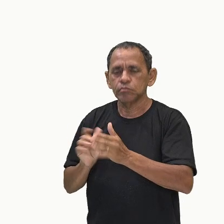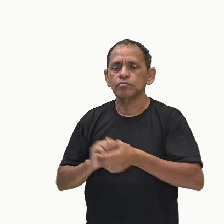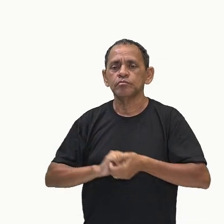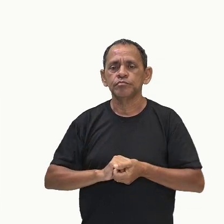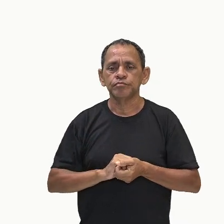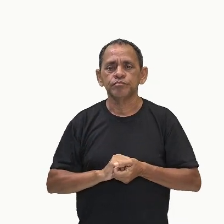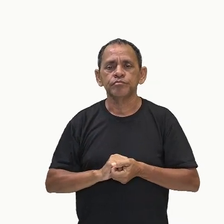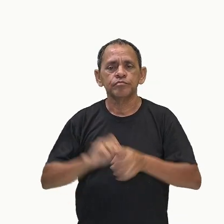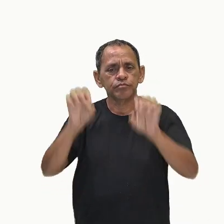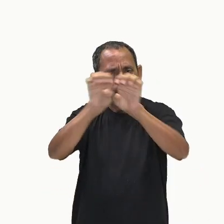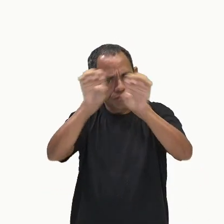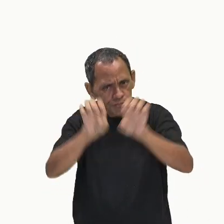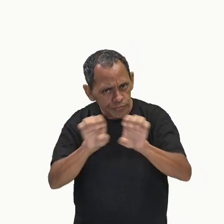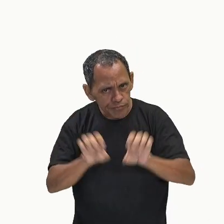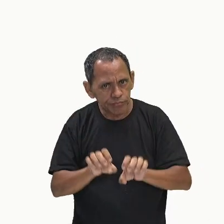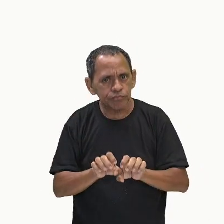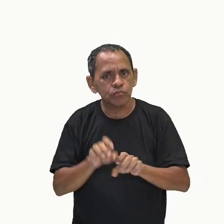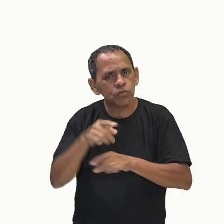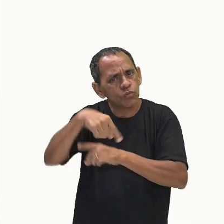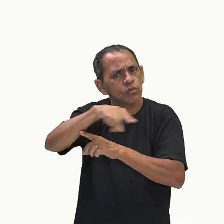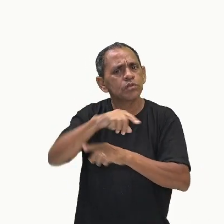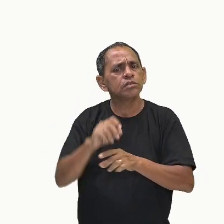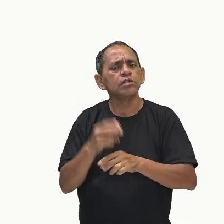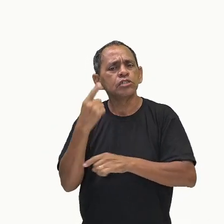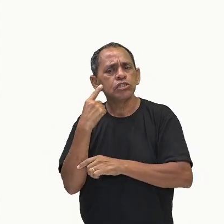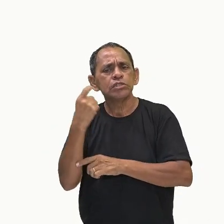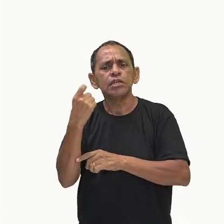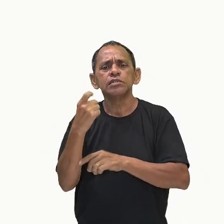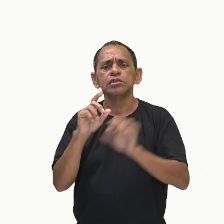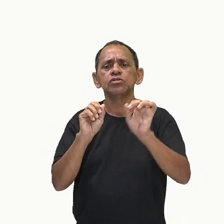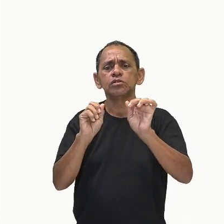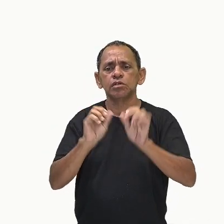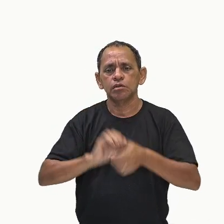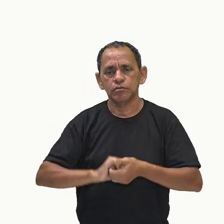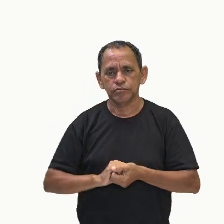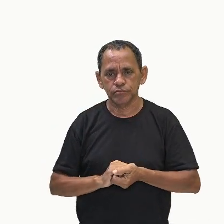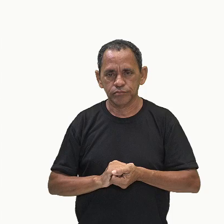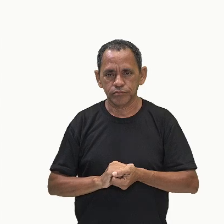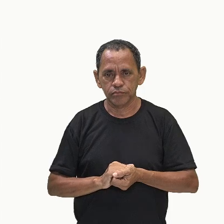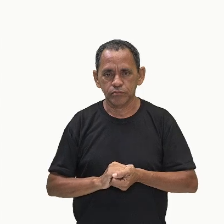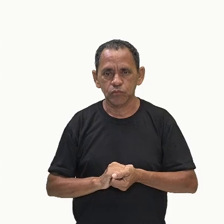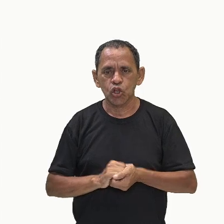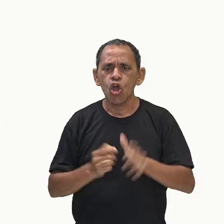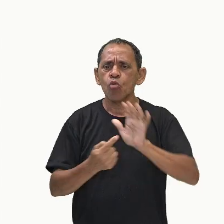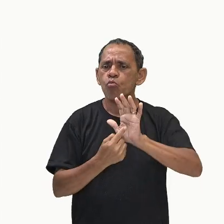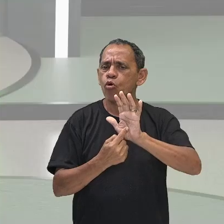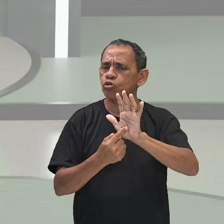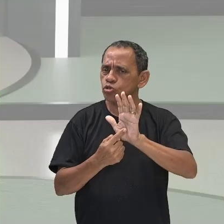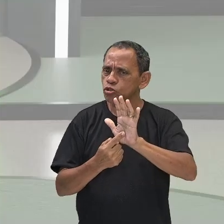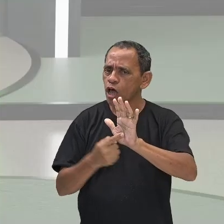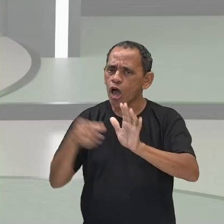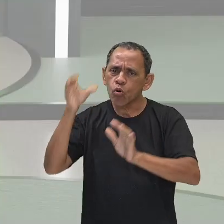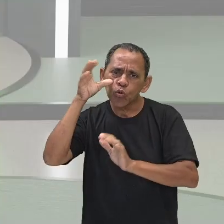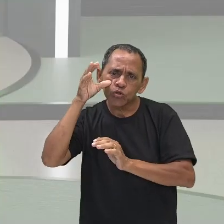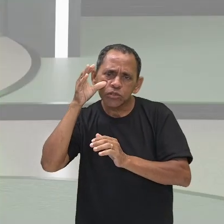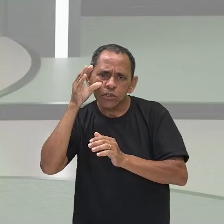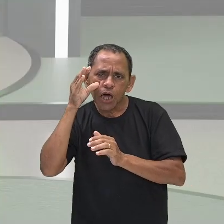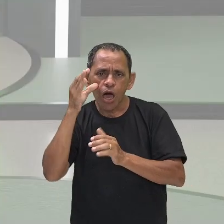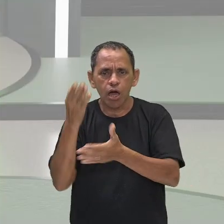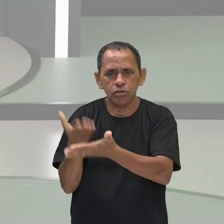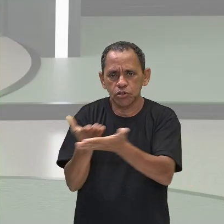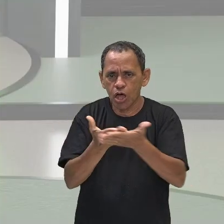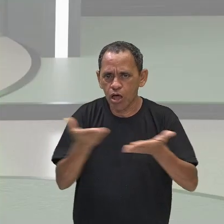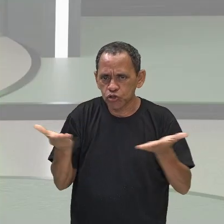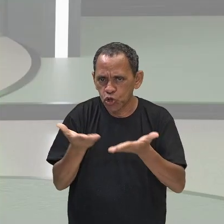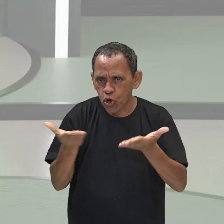esquematizado para vocês. Uma coisa bem interessante, né, que eu trago como curiosidade para a nossa aula de hoje, é a